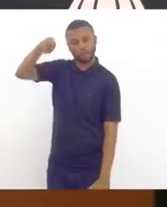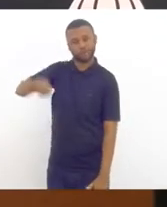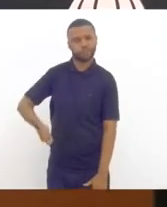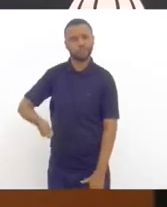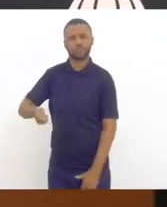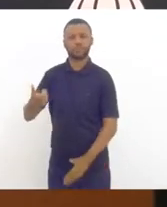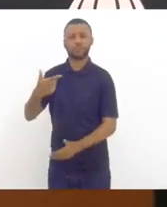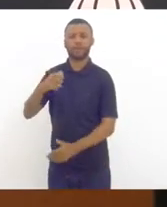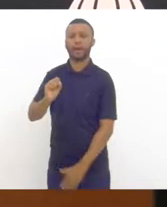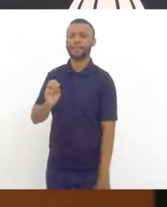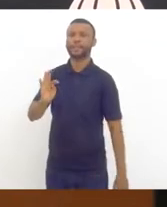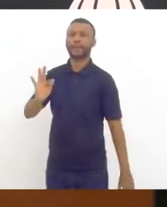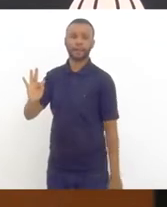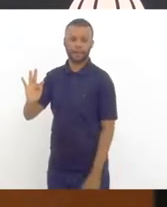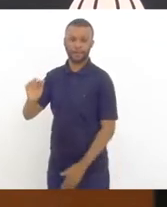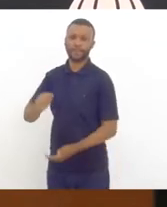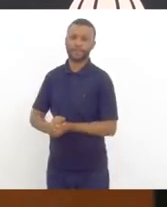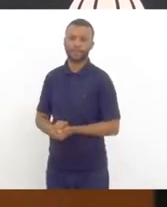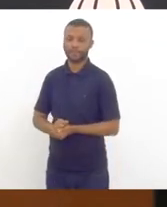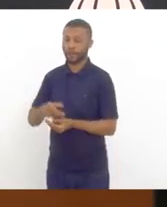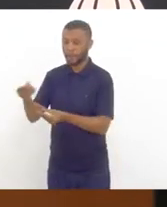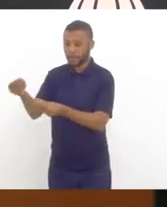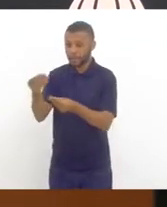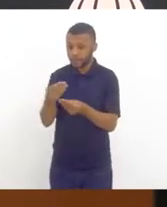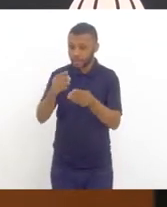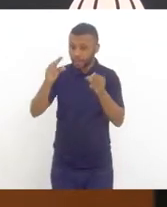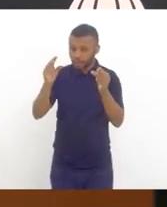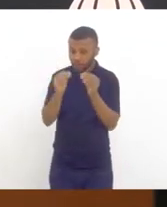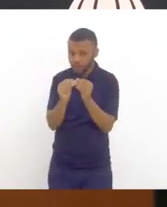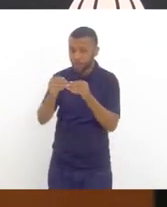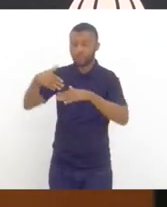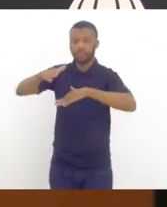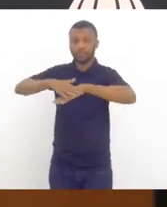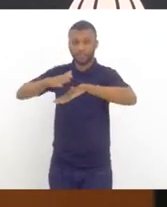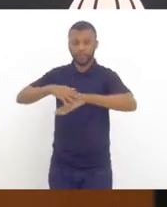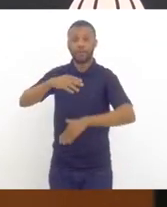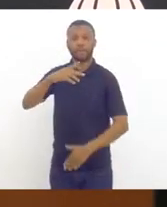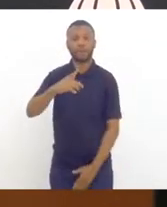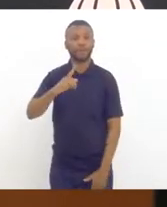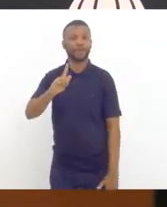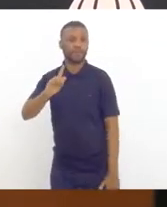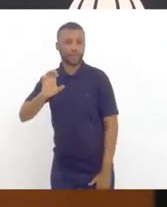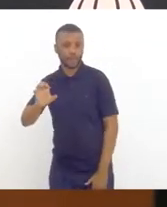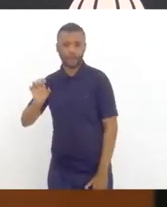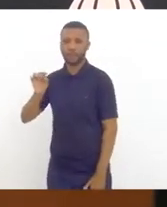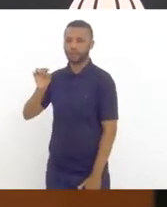conclusão emanada da Procuradoria-Geral do Estado, da